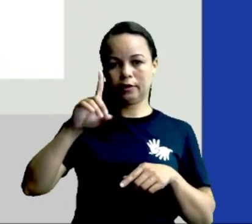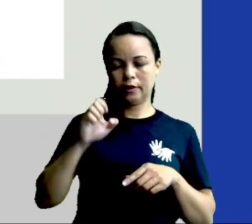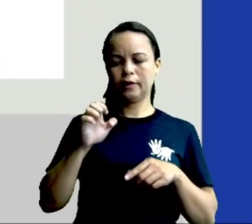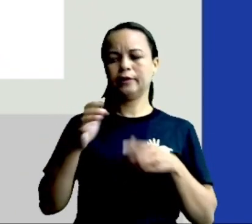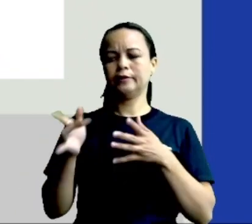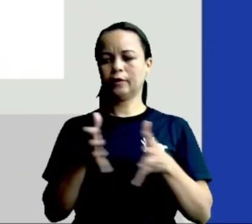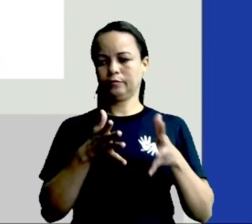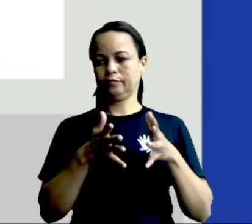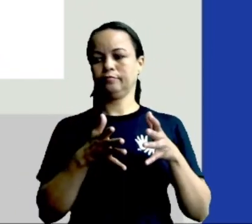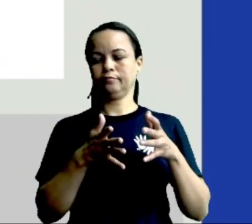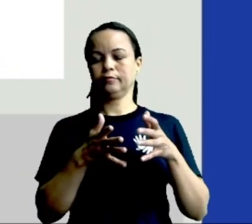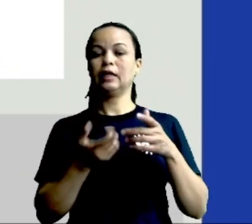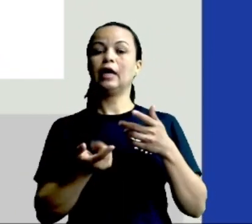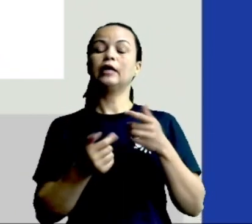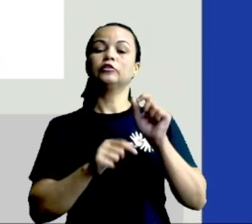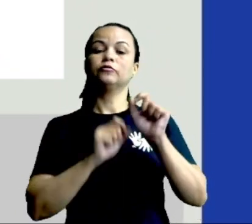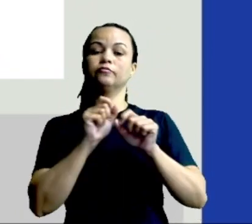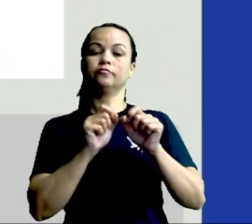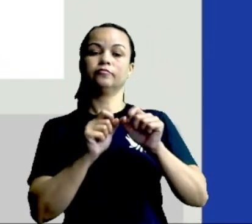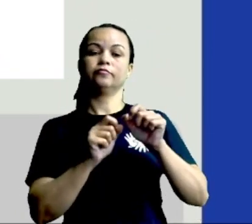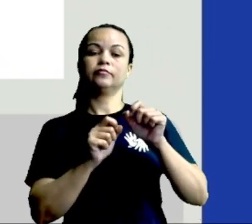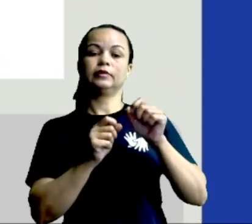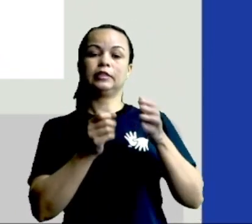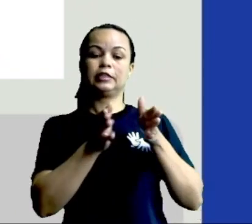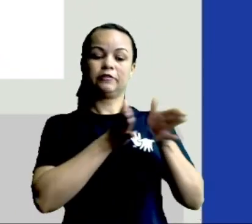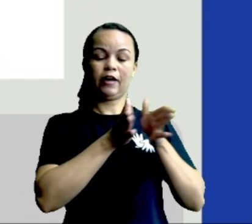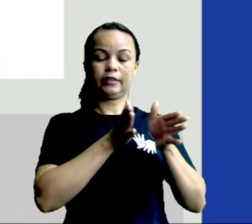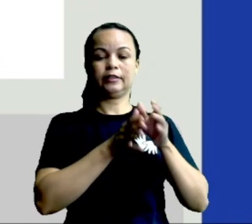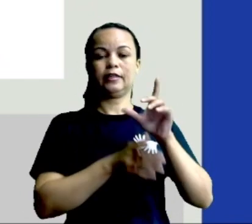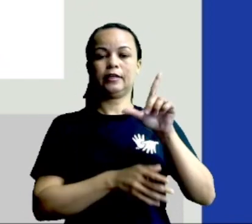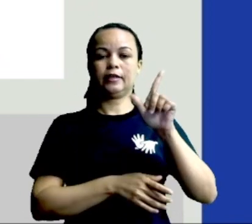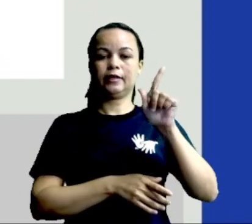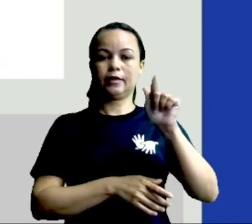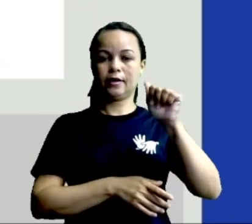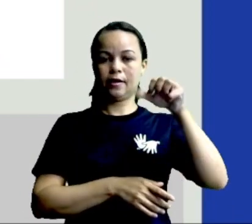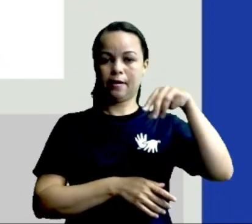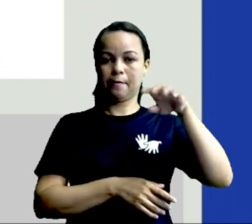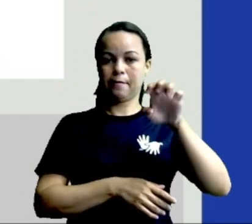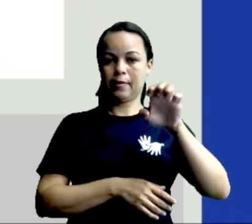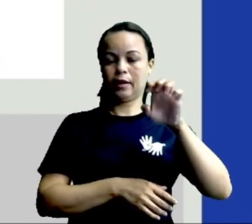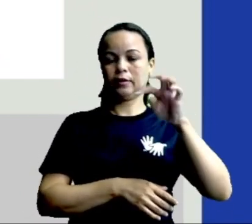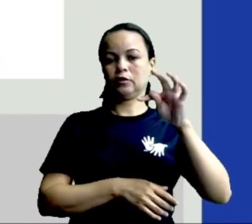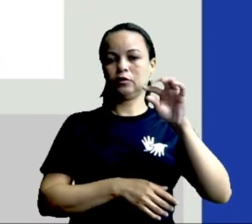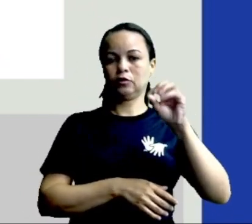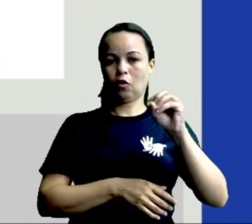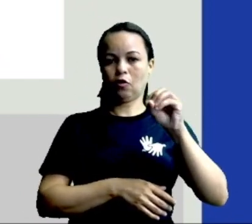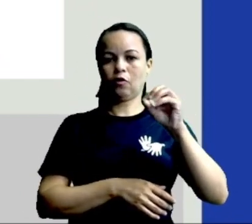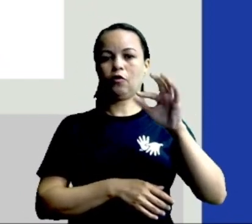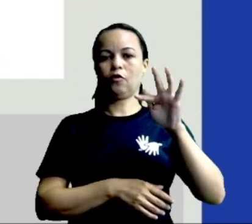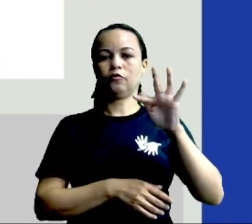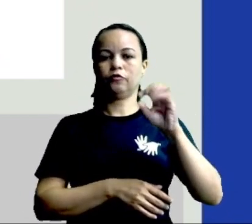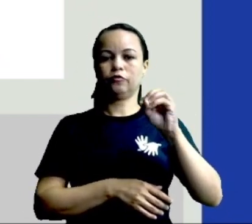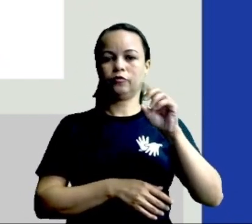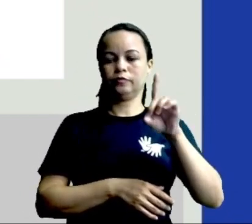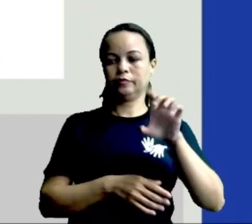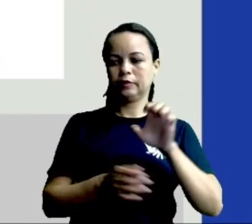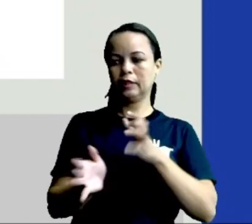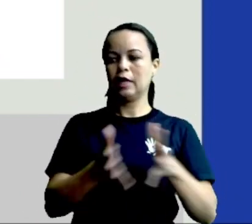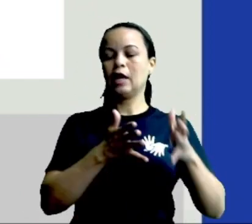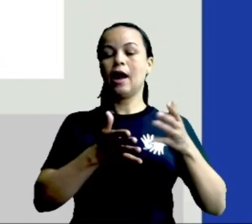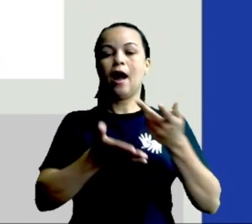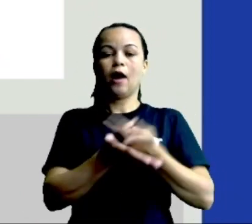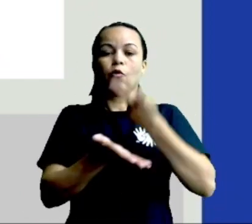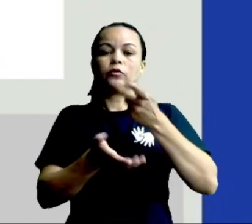meiose. Já na fase gametófito, guarda essa informação, para se formar os gametas, ocorre